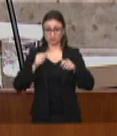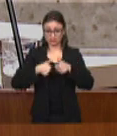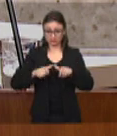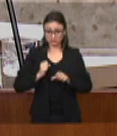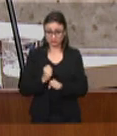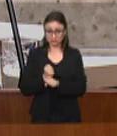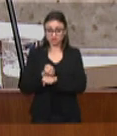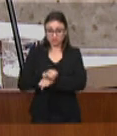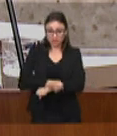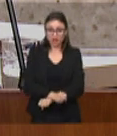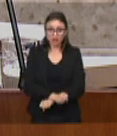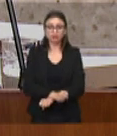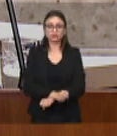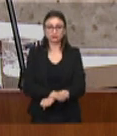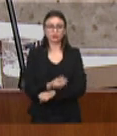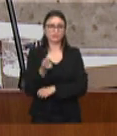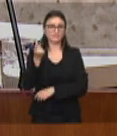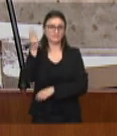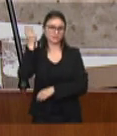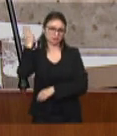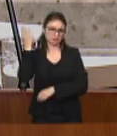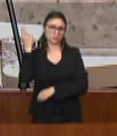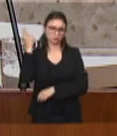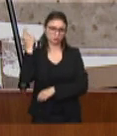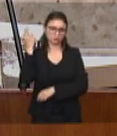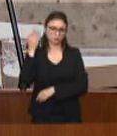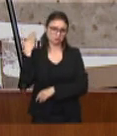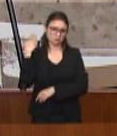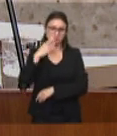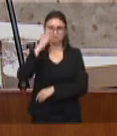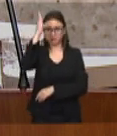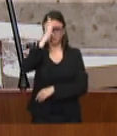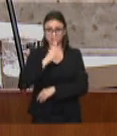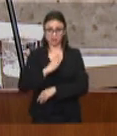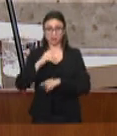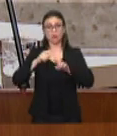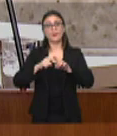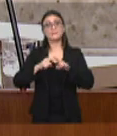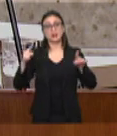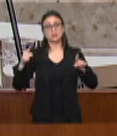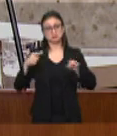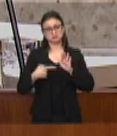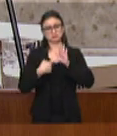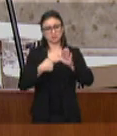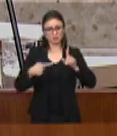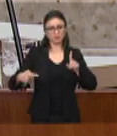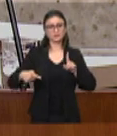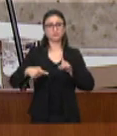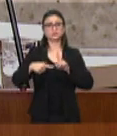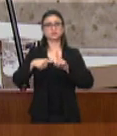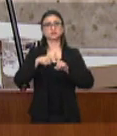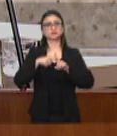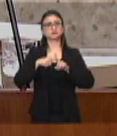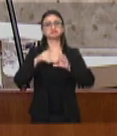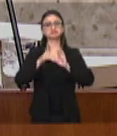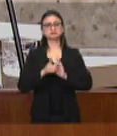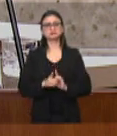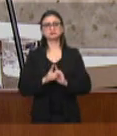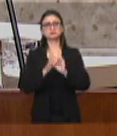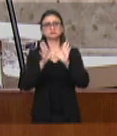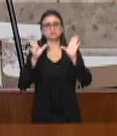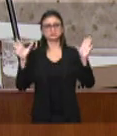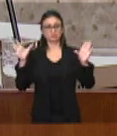escravocrata, que macula o passado brasileiro, mas sim no traço positivo referente à liberdade,